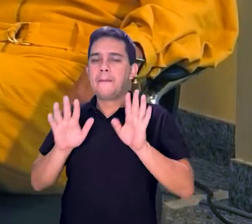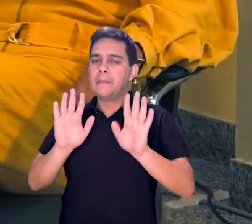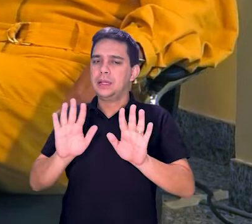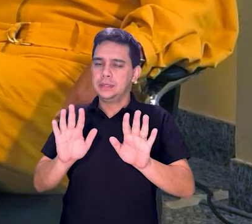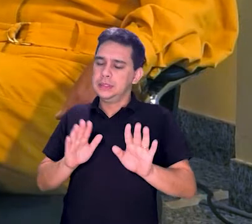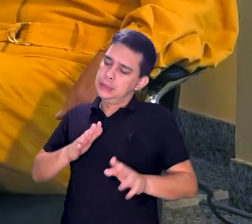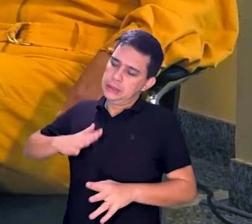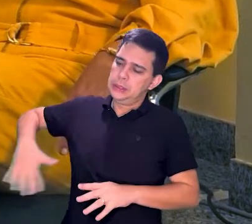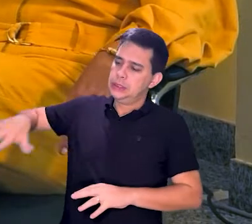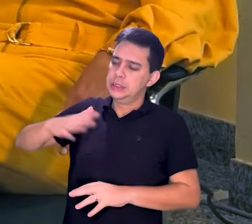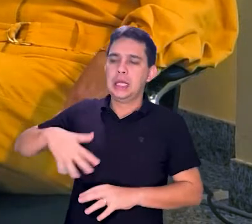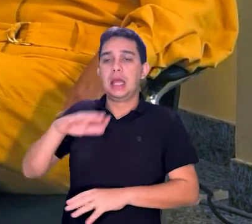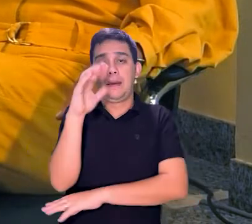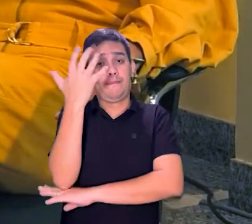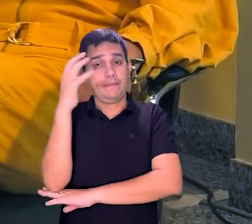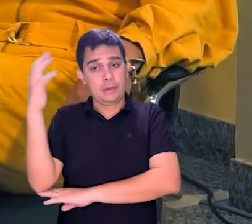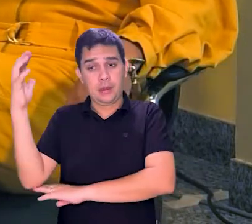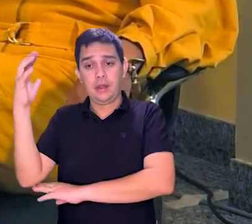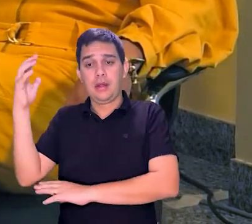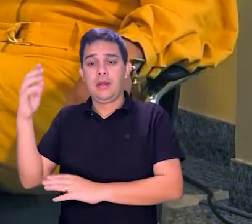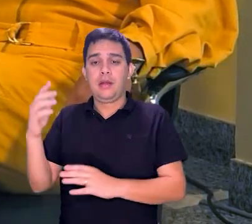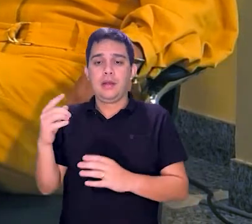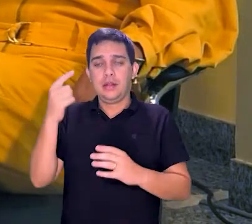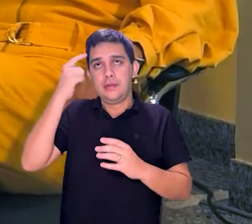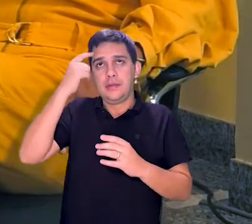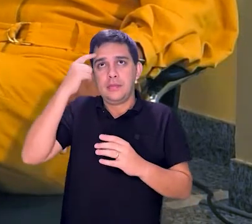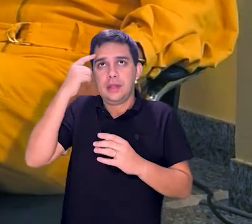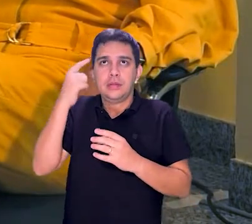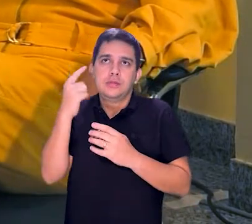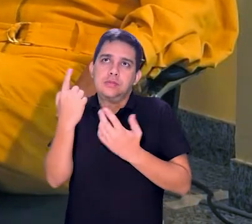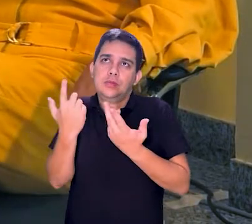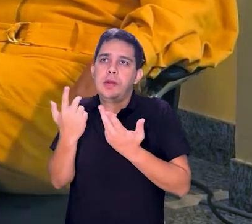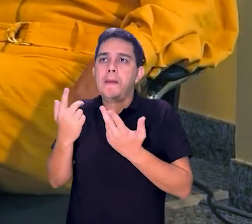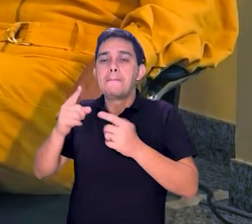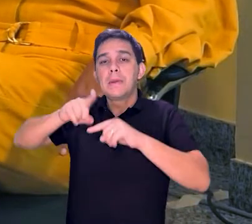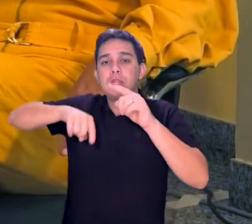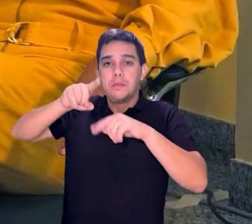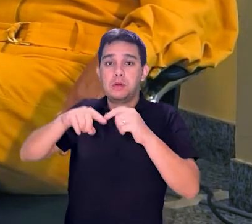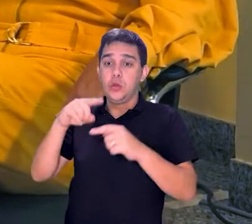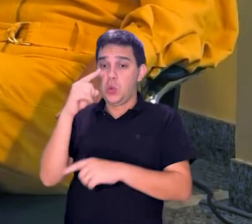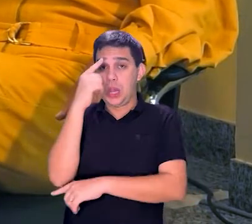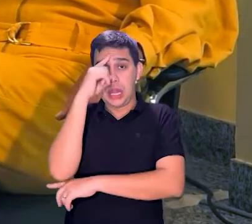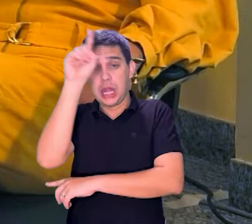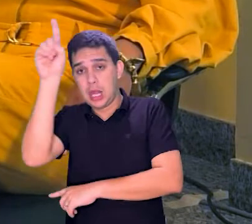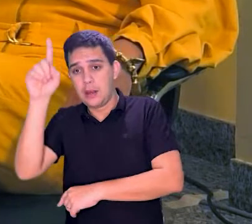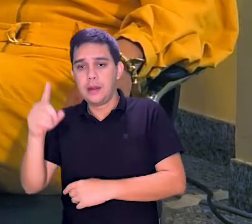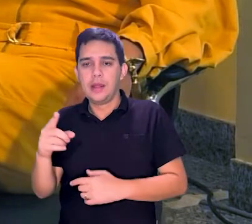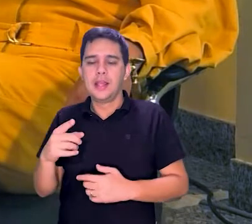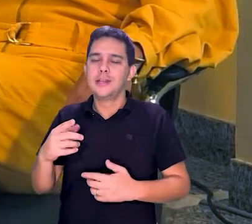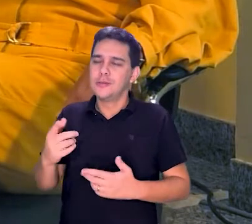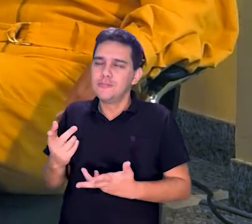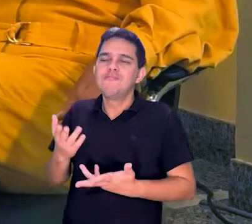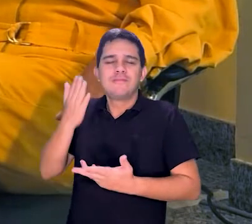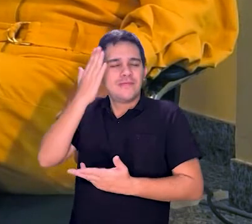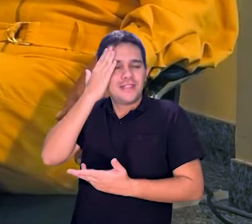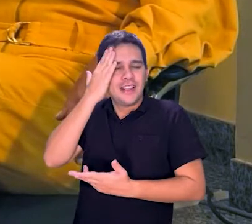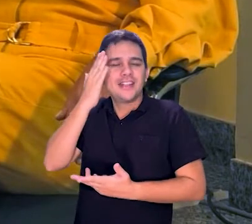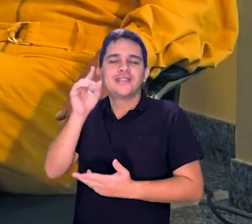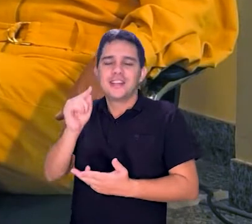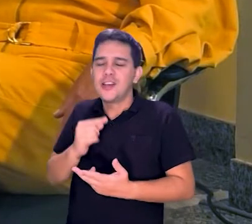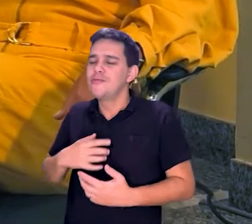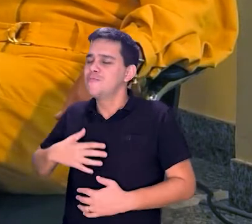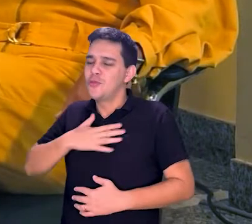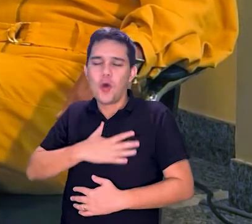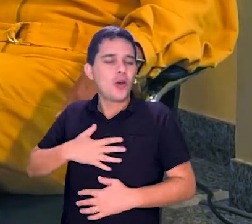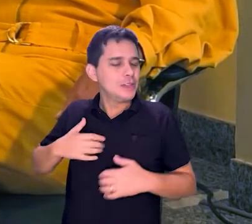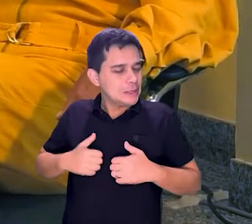eu, propriamente dito, que a gente chama de patrimônio natural, eu carrego com muito orgulho mesmo, a